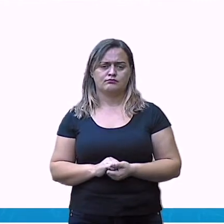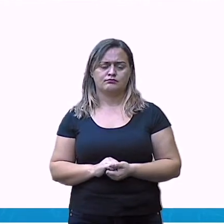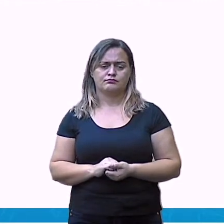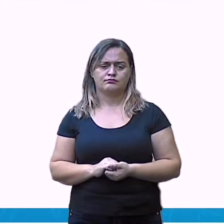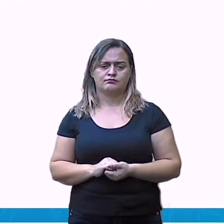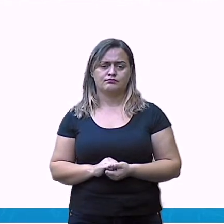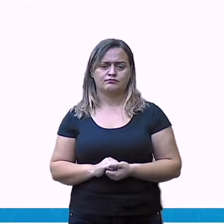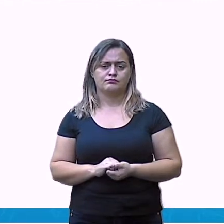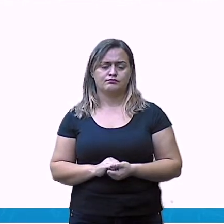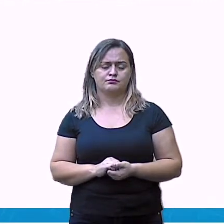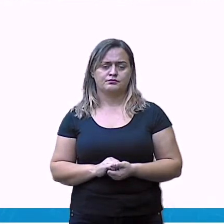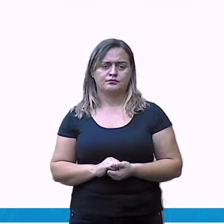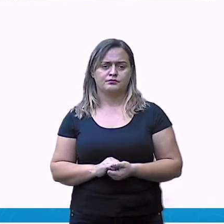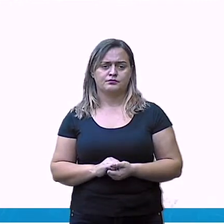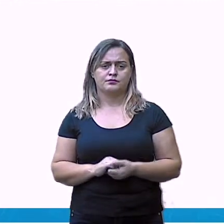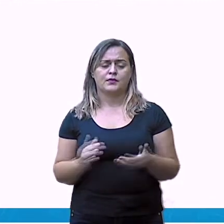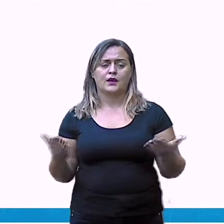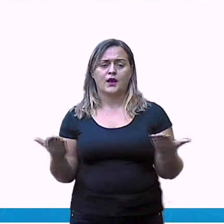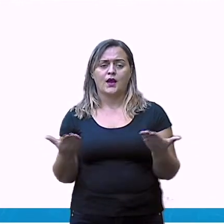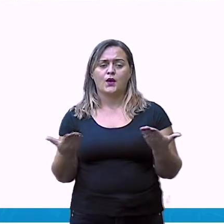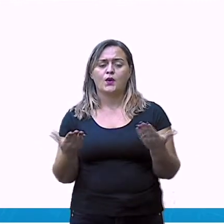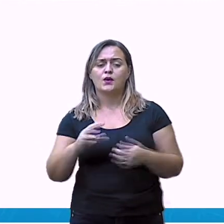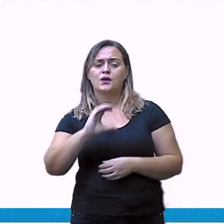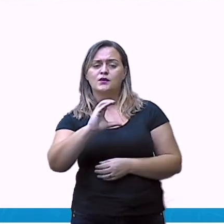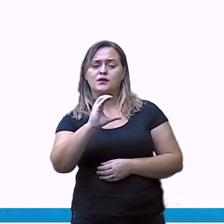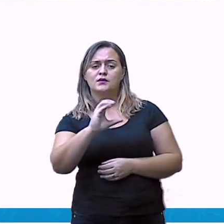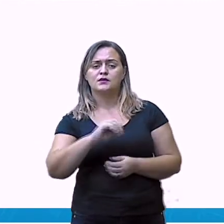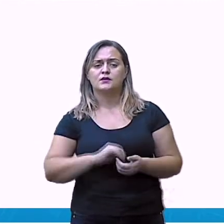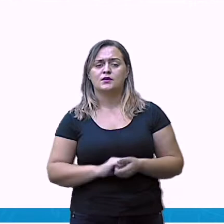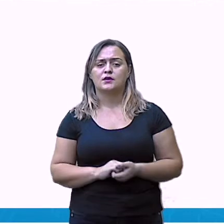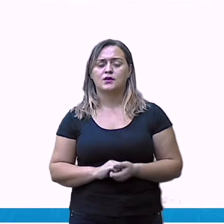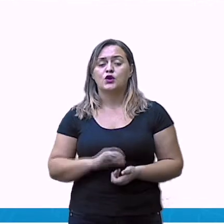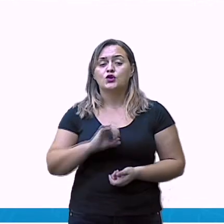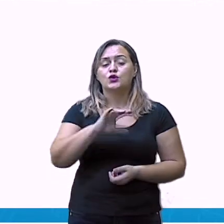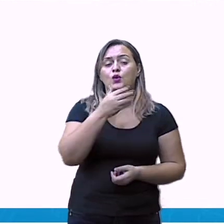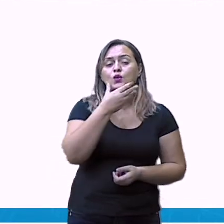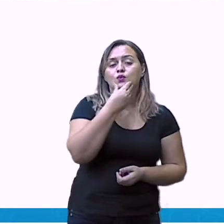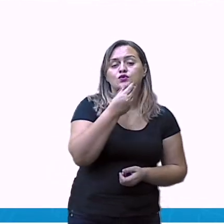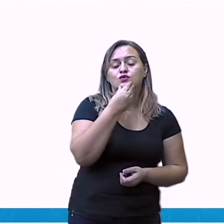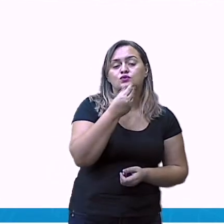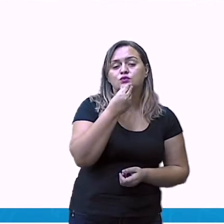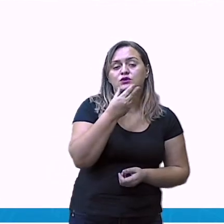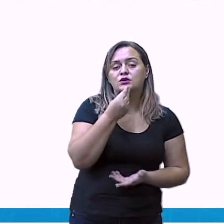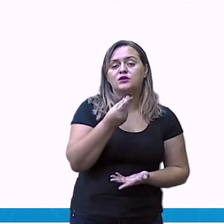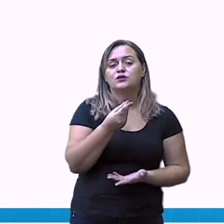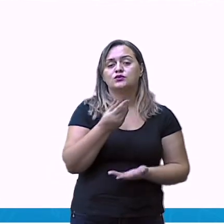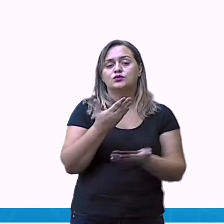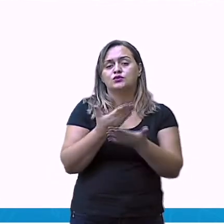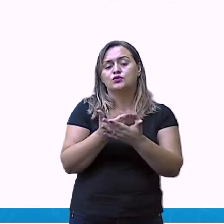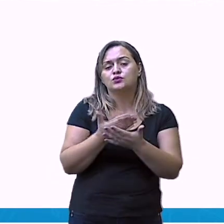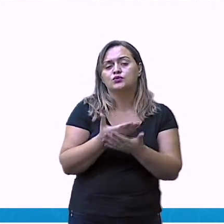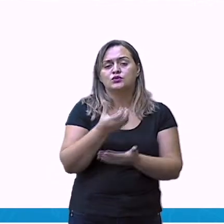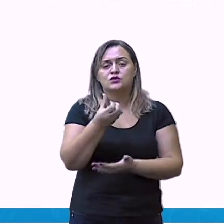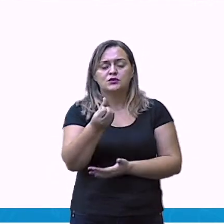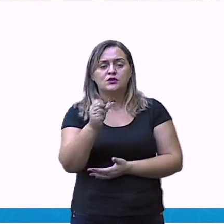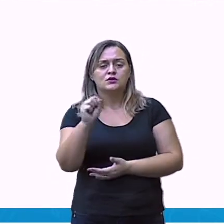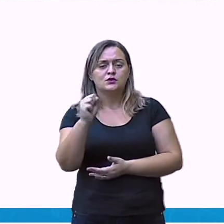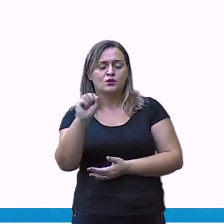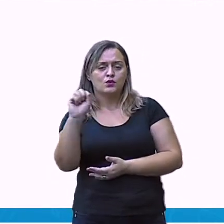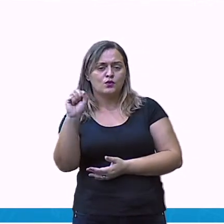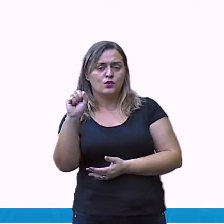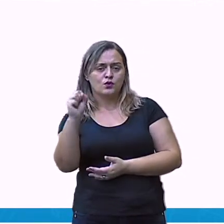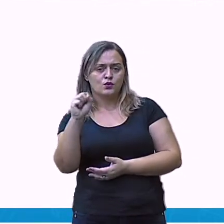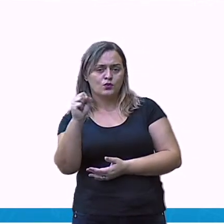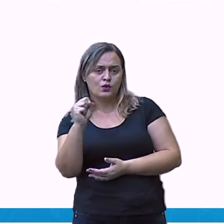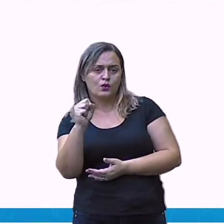diferente. Letra C. Apenas os meninos dedicam de 6 a 8 horas aos estudos?